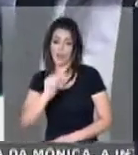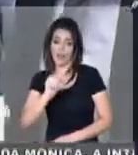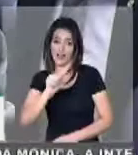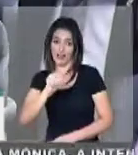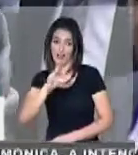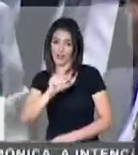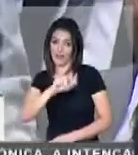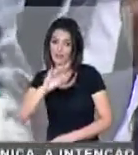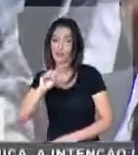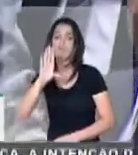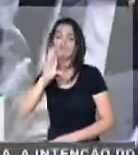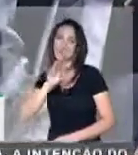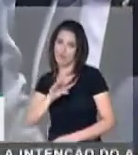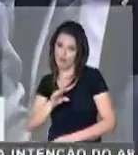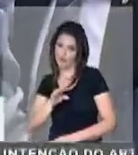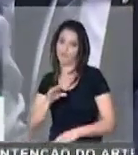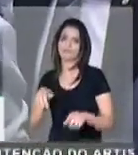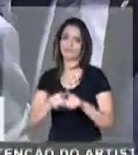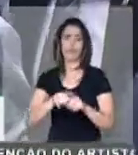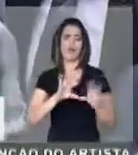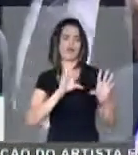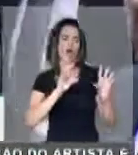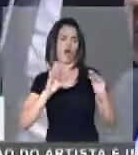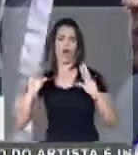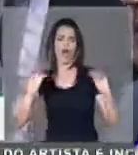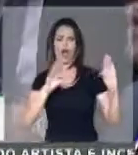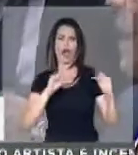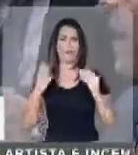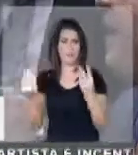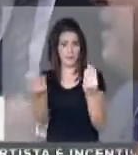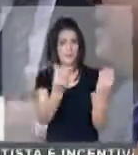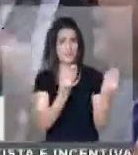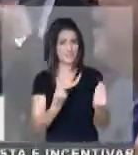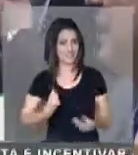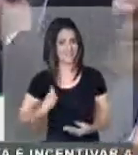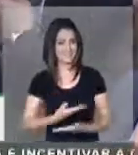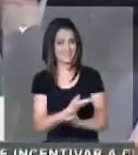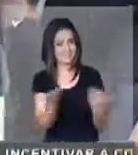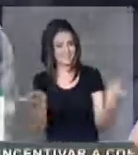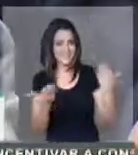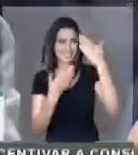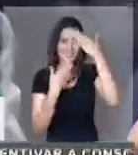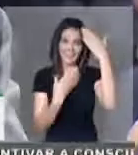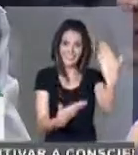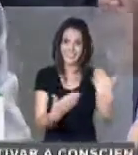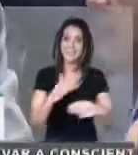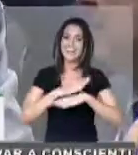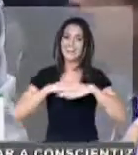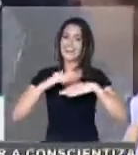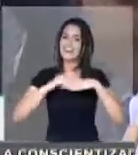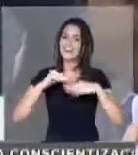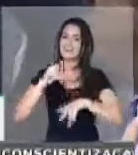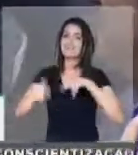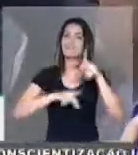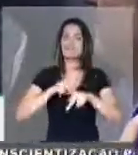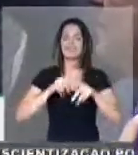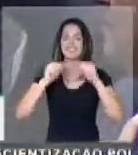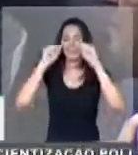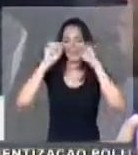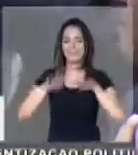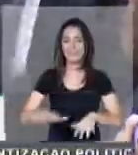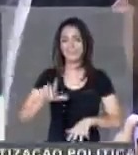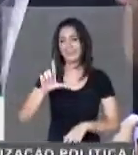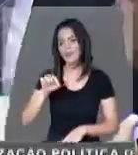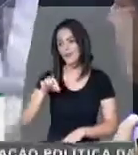é o Boquinha também. Agora, é muito boca por metro quadrado, né, senhora presidente? Quero agradecer o carinho do povo abençoado